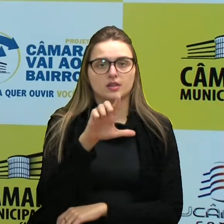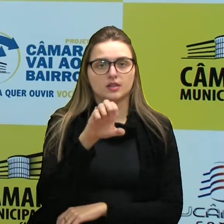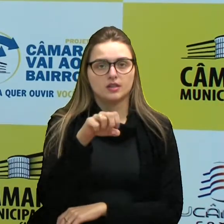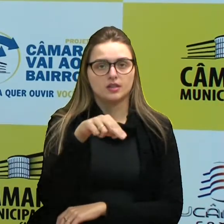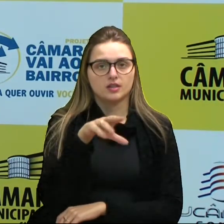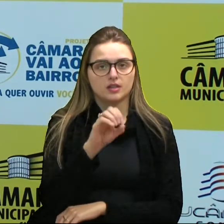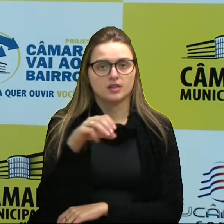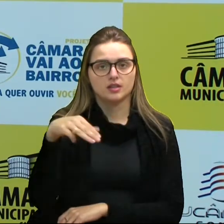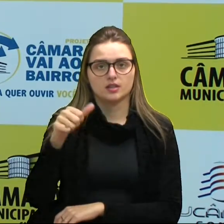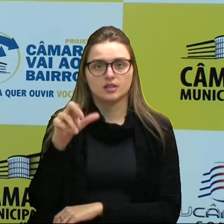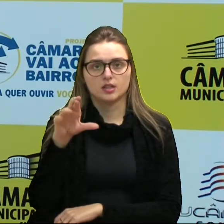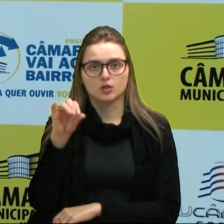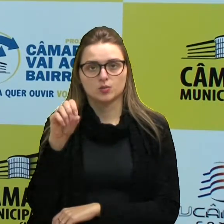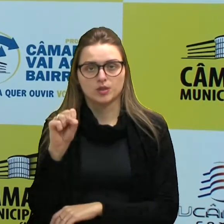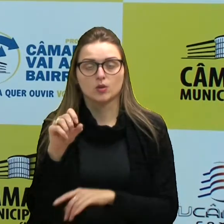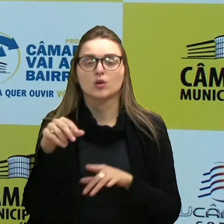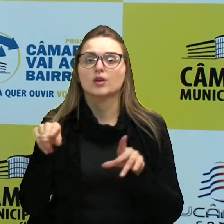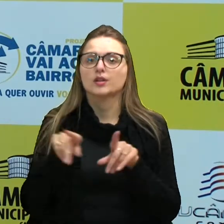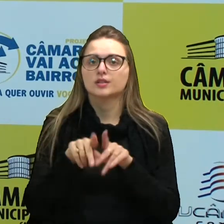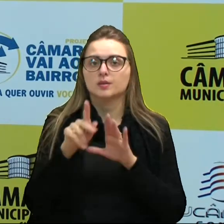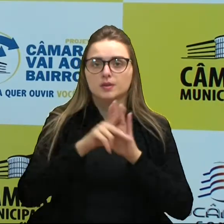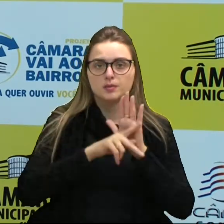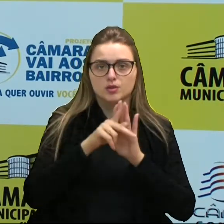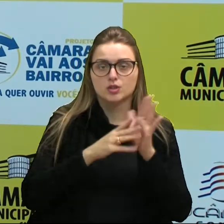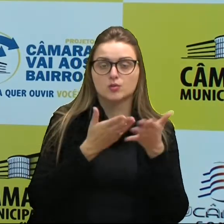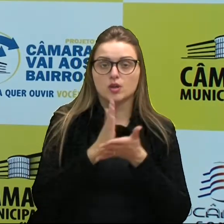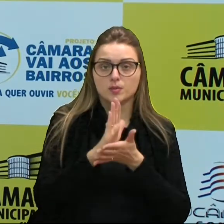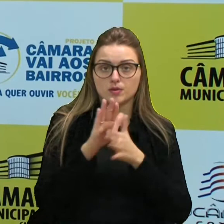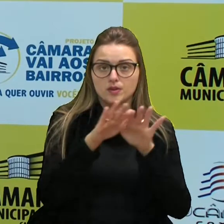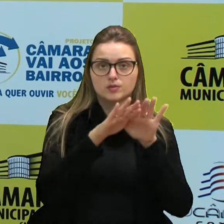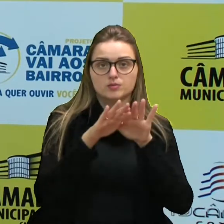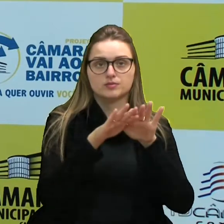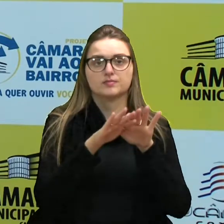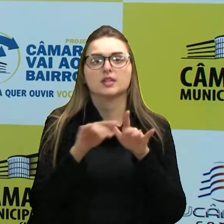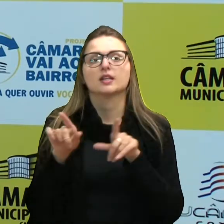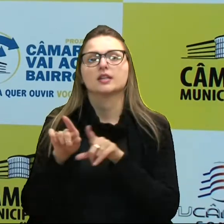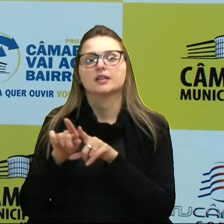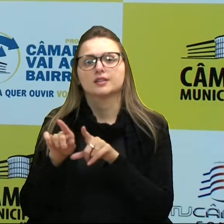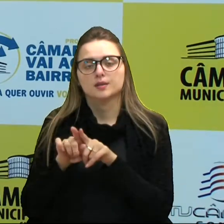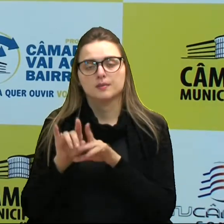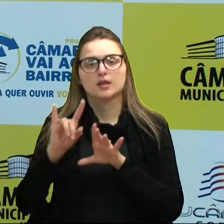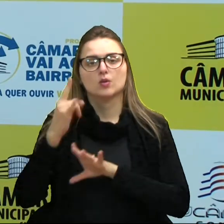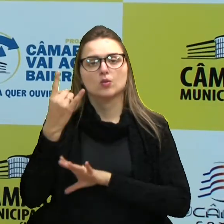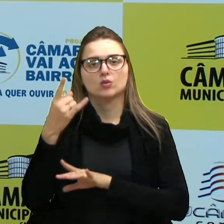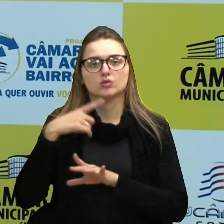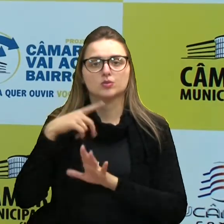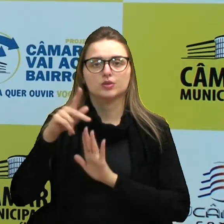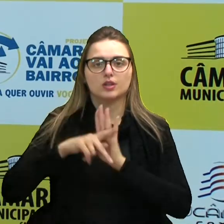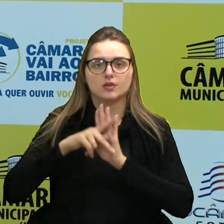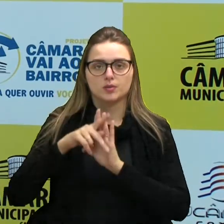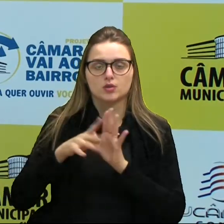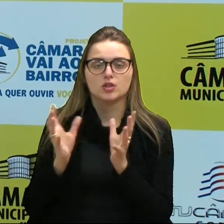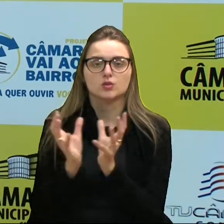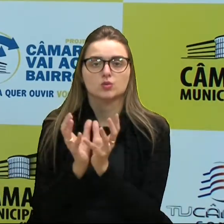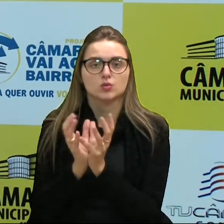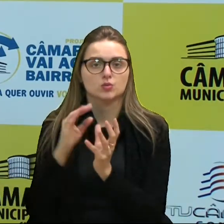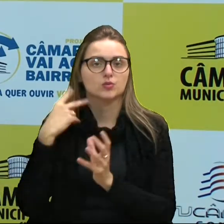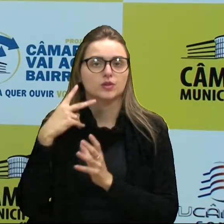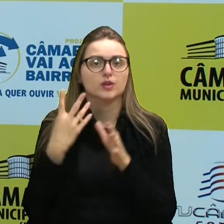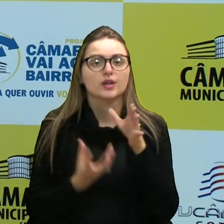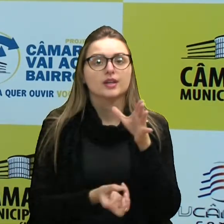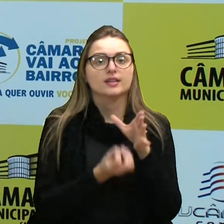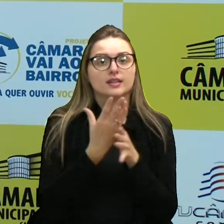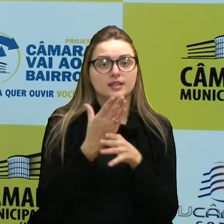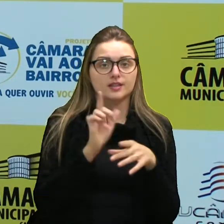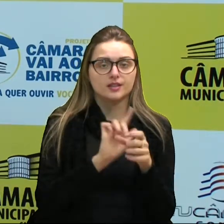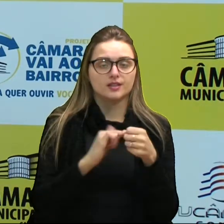lei aprovado por unanimidade. E por último, nesta quinta-feira, tivemos em votação projeto de lei de autoria coletiva que institui no município